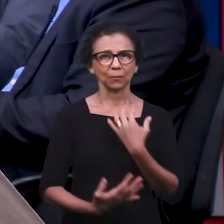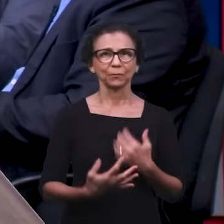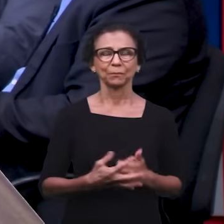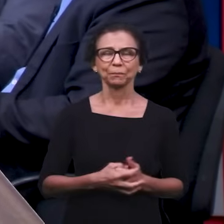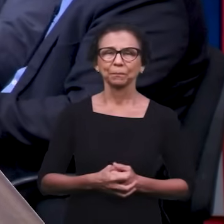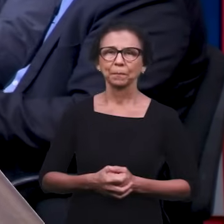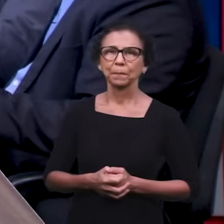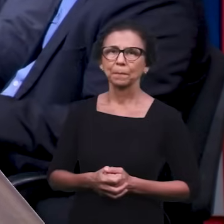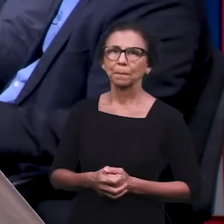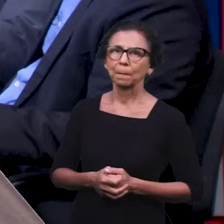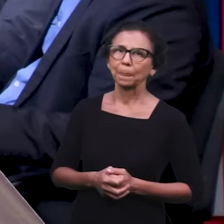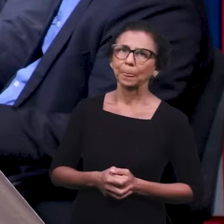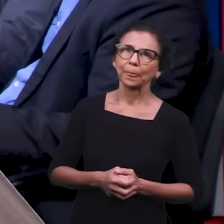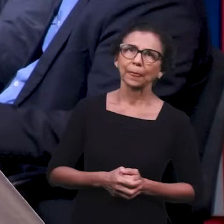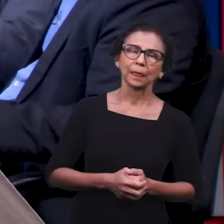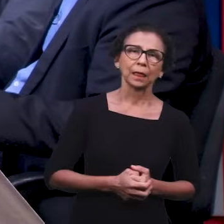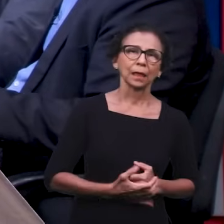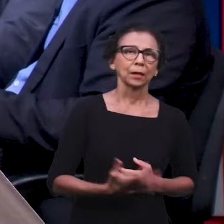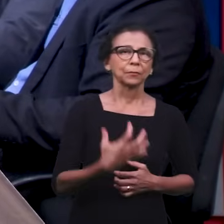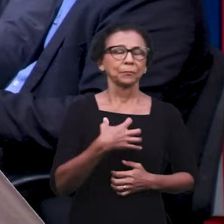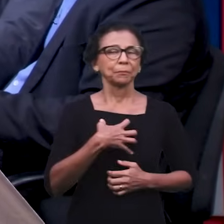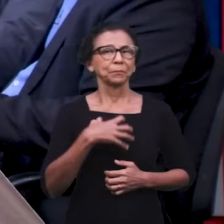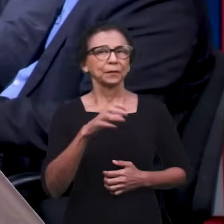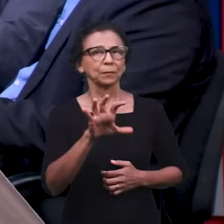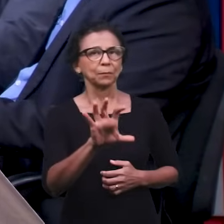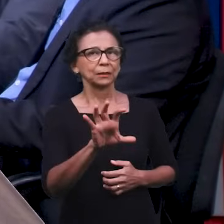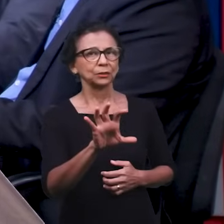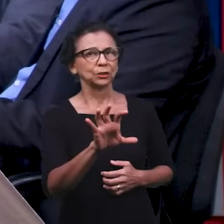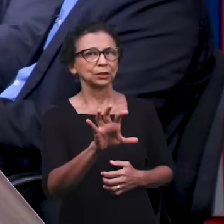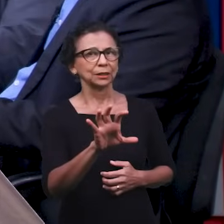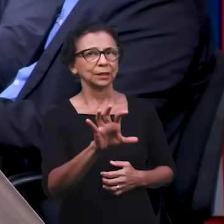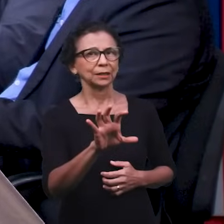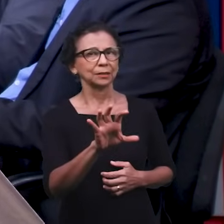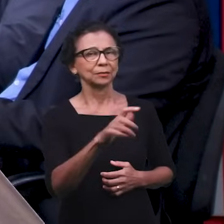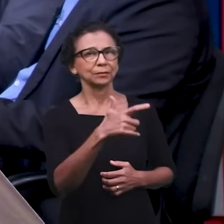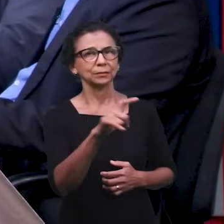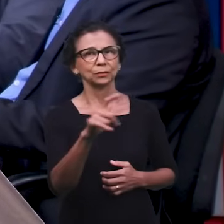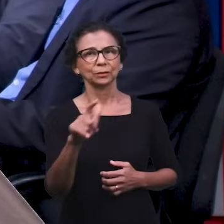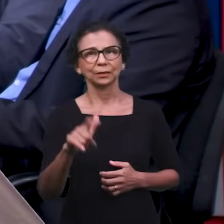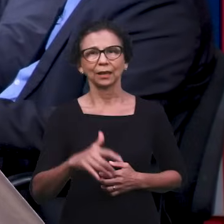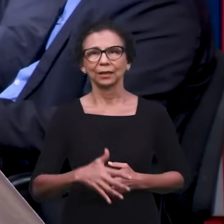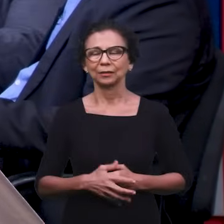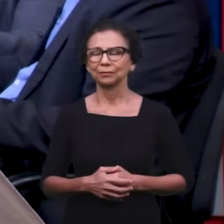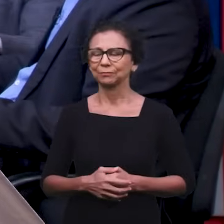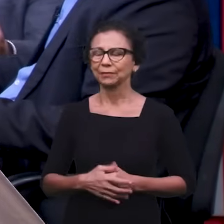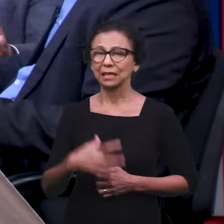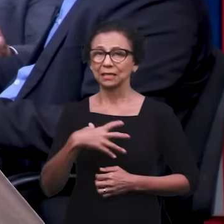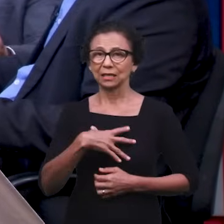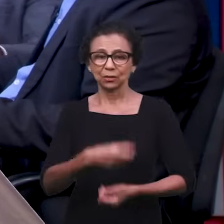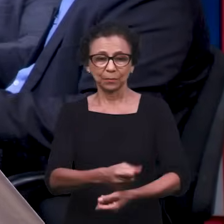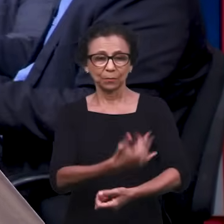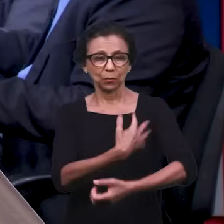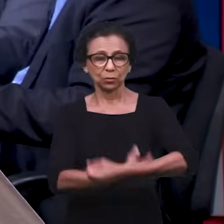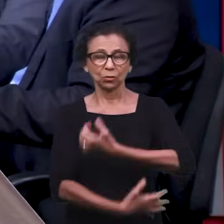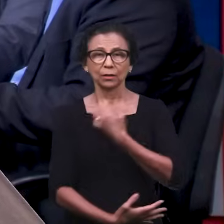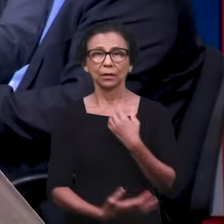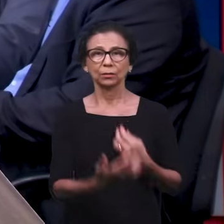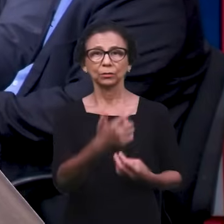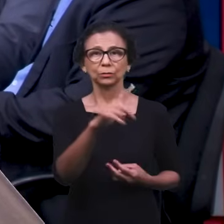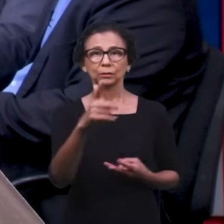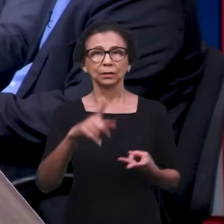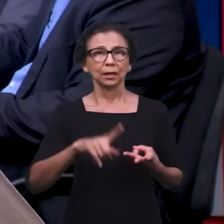não vai encontrar empatia e nem emocional na inteligência artificial. Muito menos espiritual. Muito